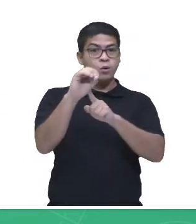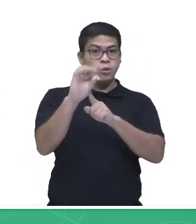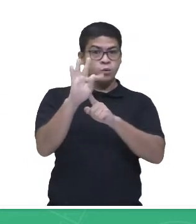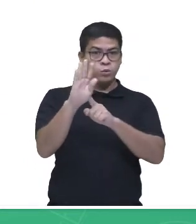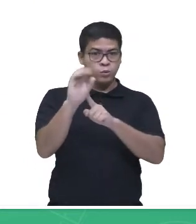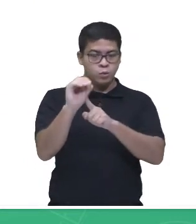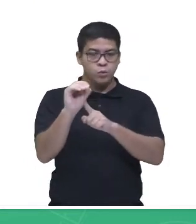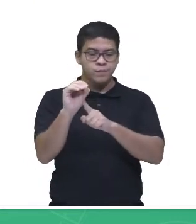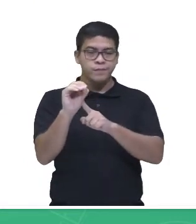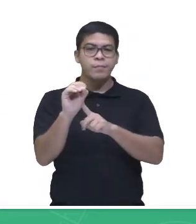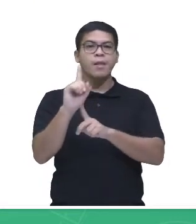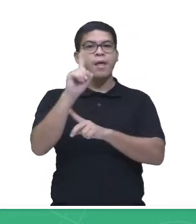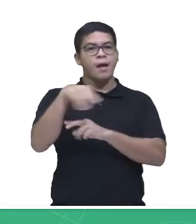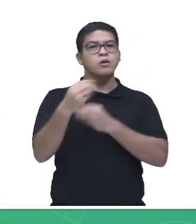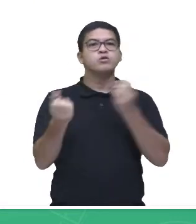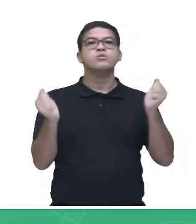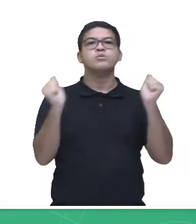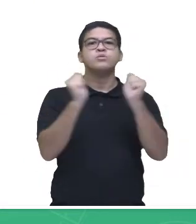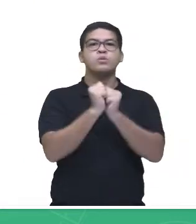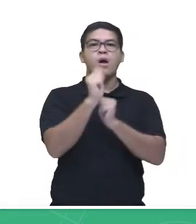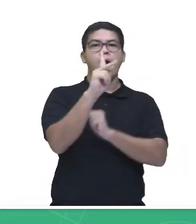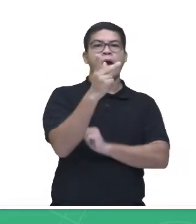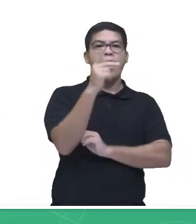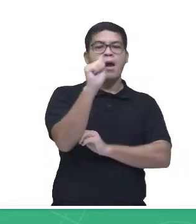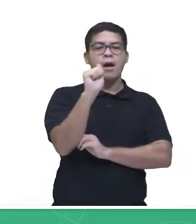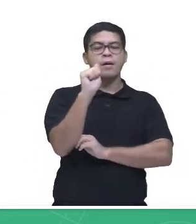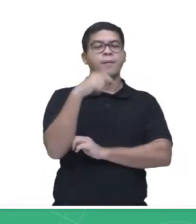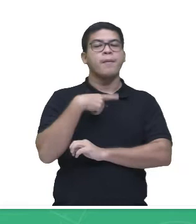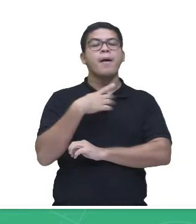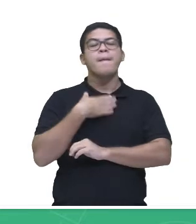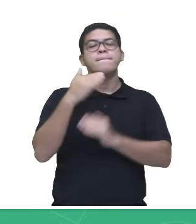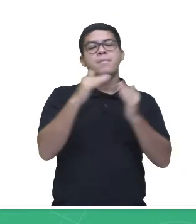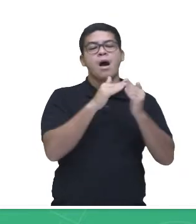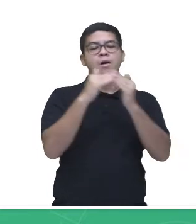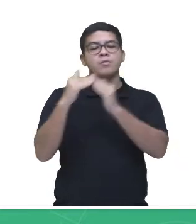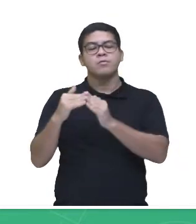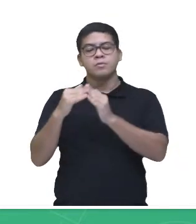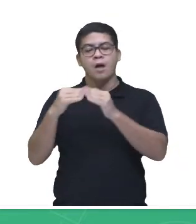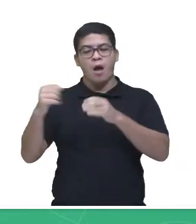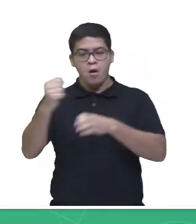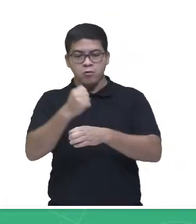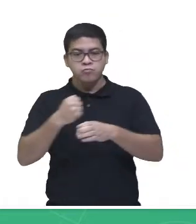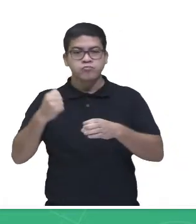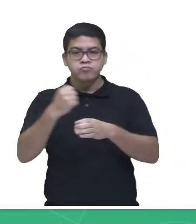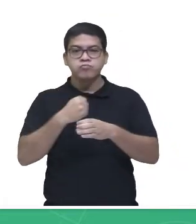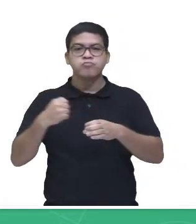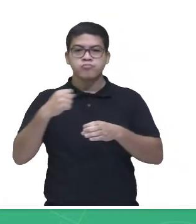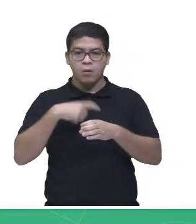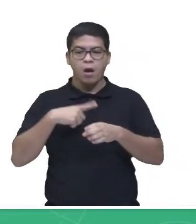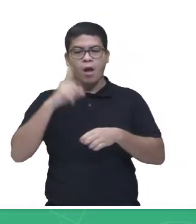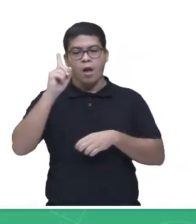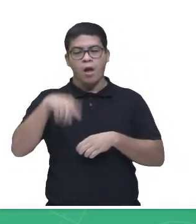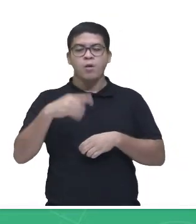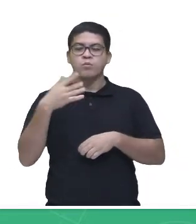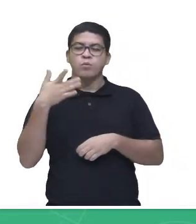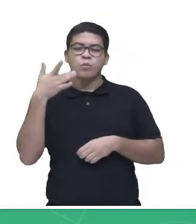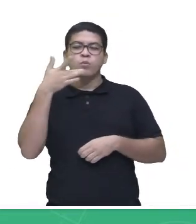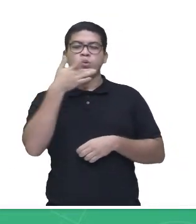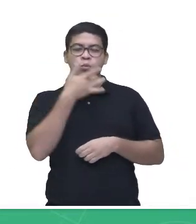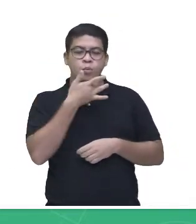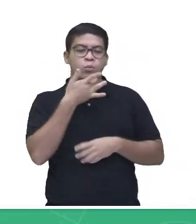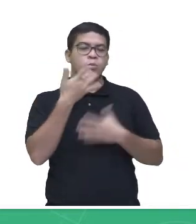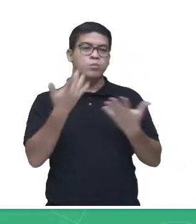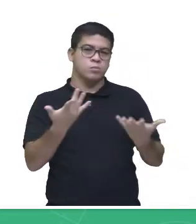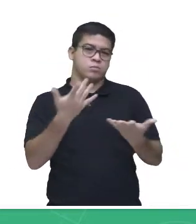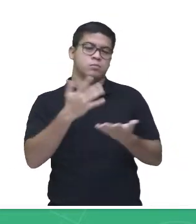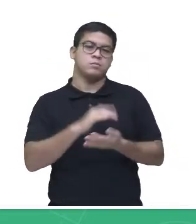E depois, a minha vizinha preparou, né? Ela fez uma torta, uma comida deliciosa, né? Então,